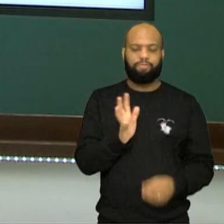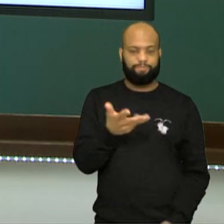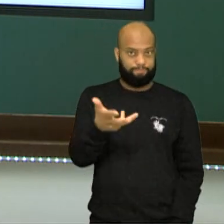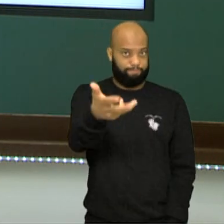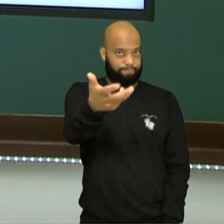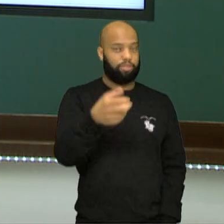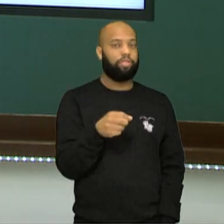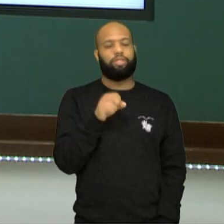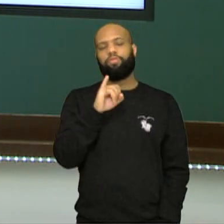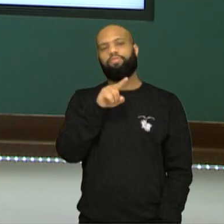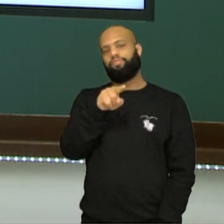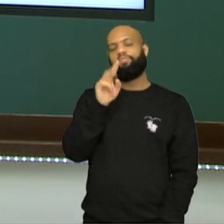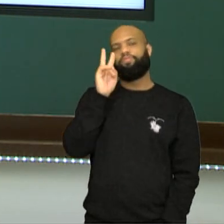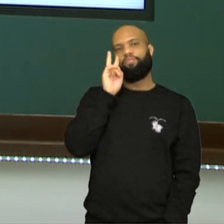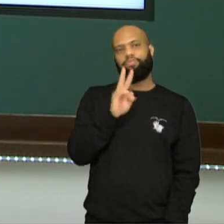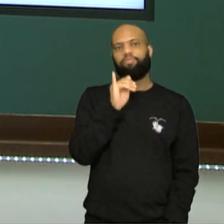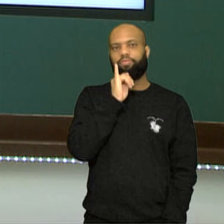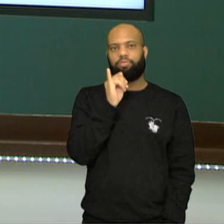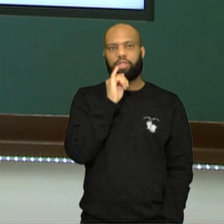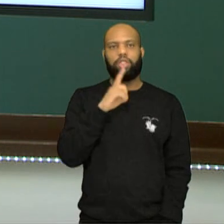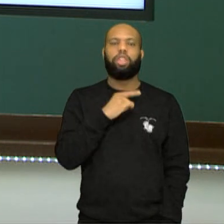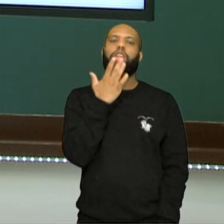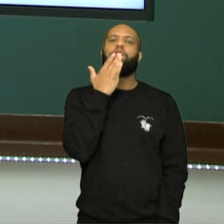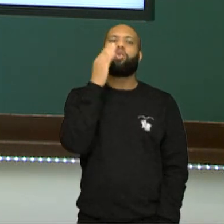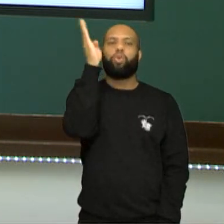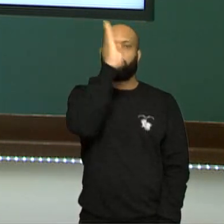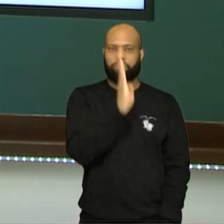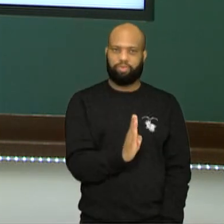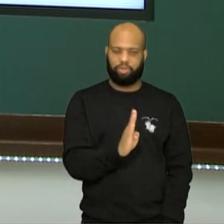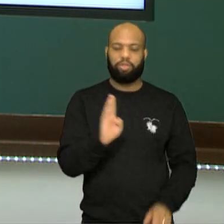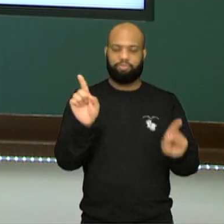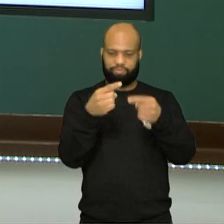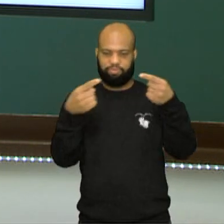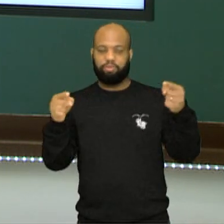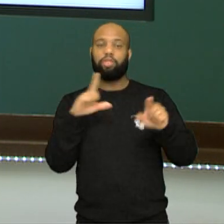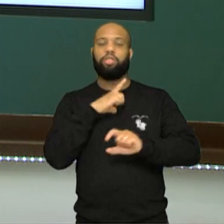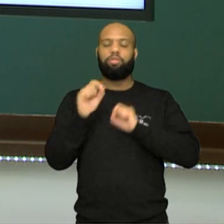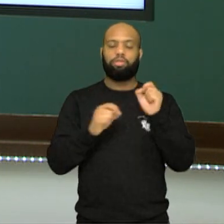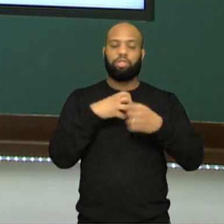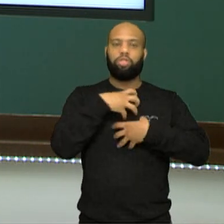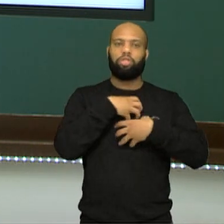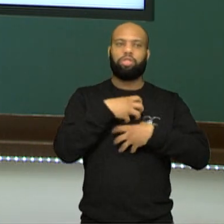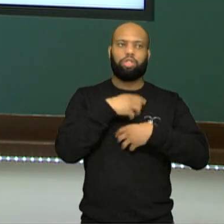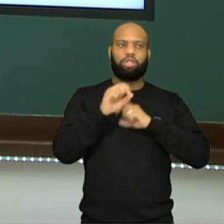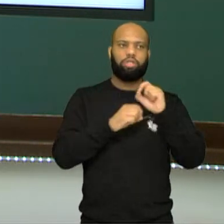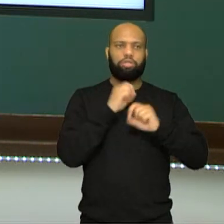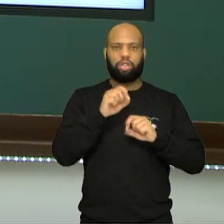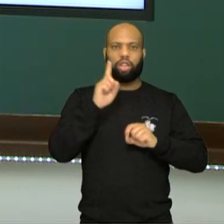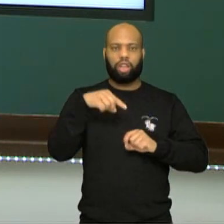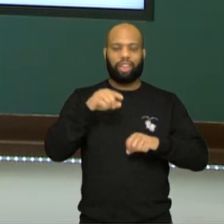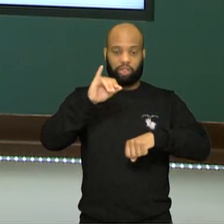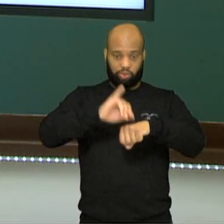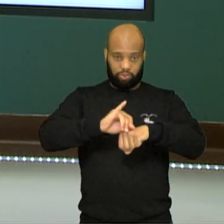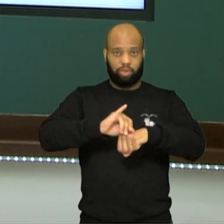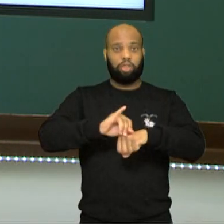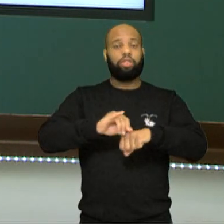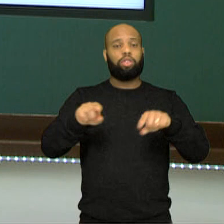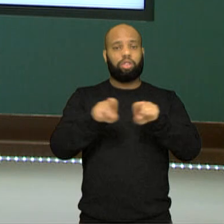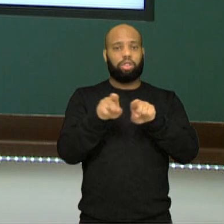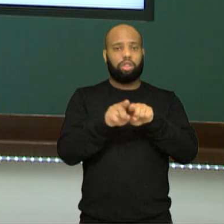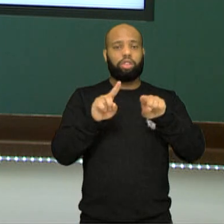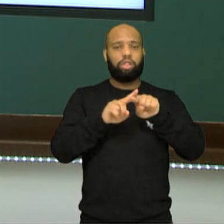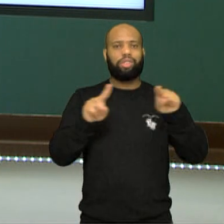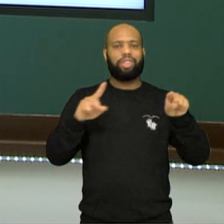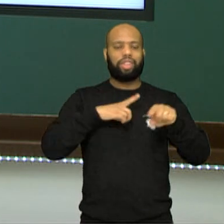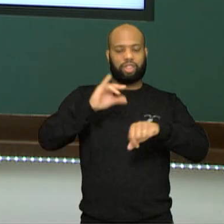Quando você vai pegar uma batida da aquarela do Brasil, ela tem uma batida de instrumentos também, mas ao mesmo tempo